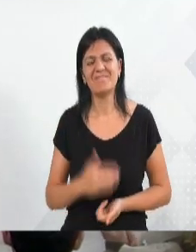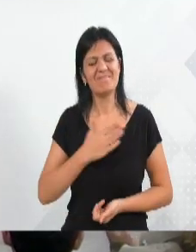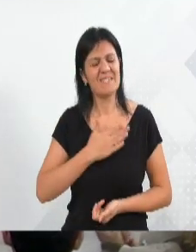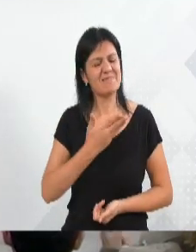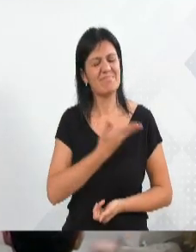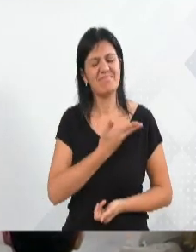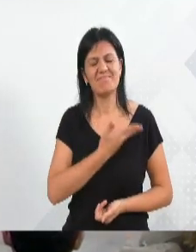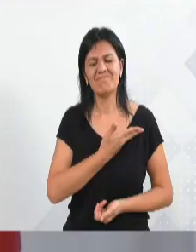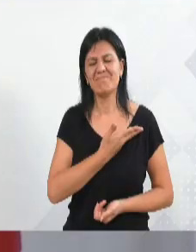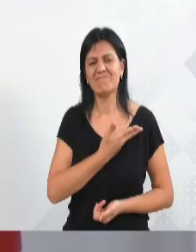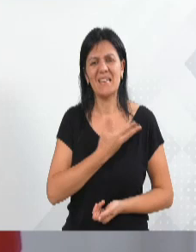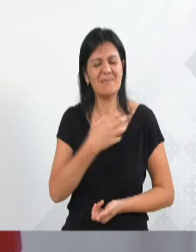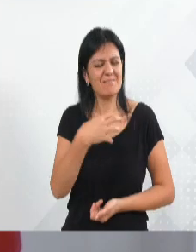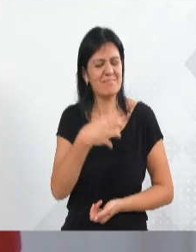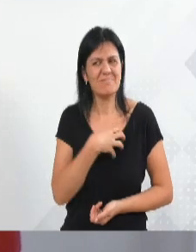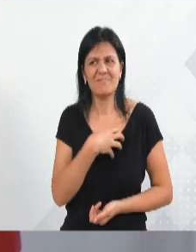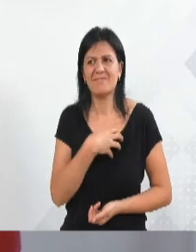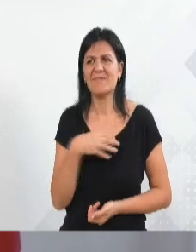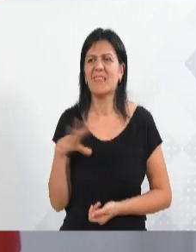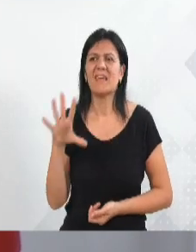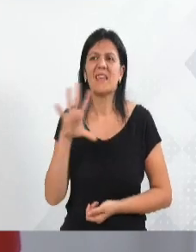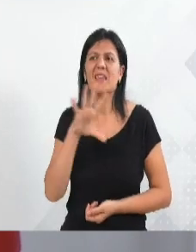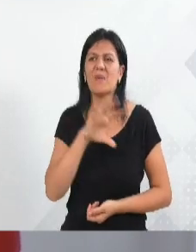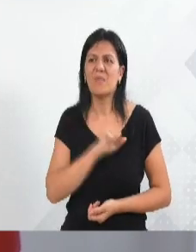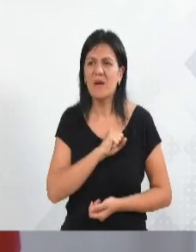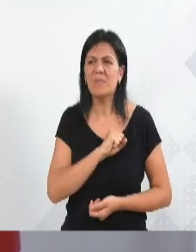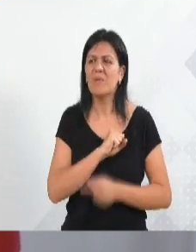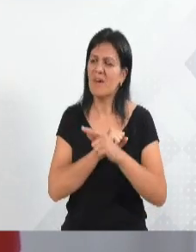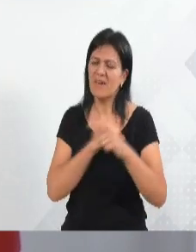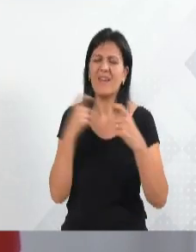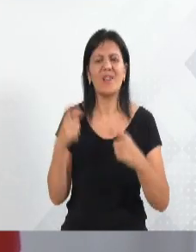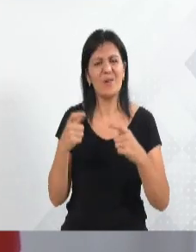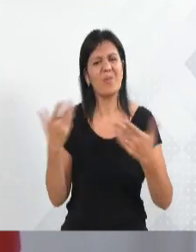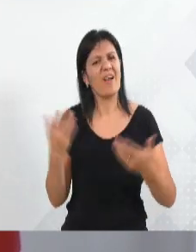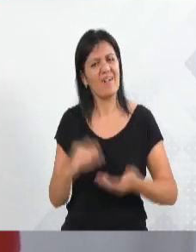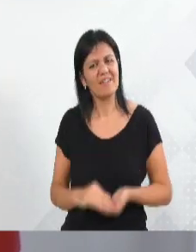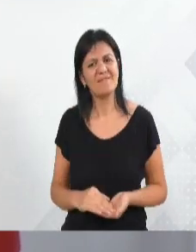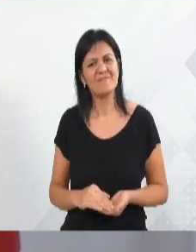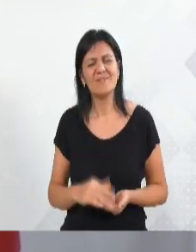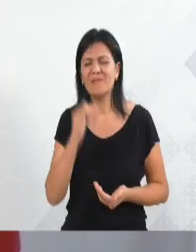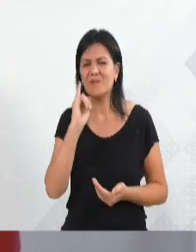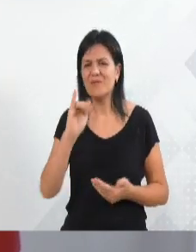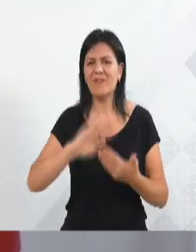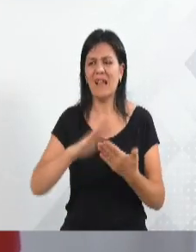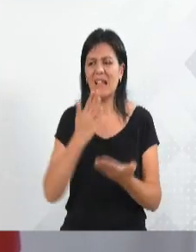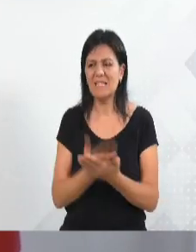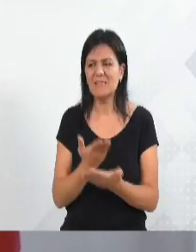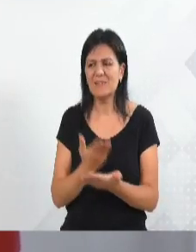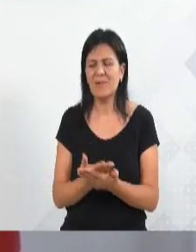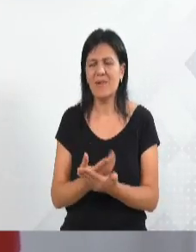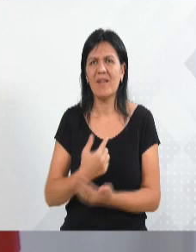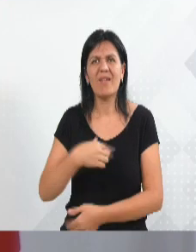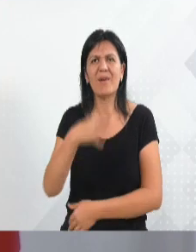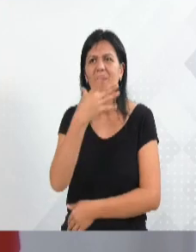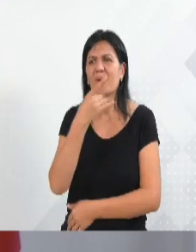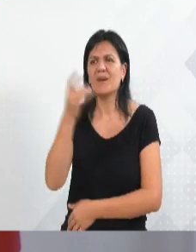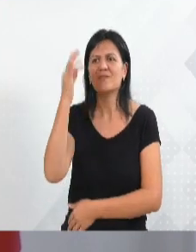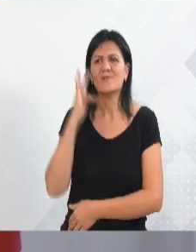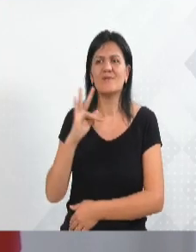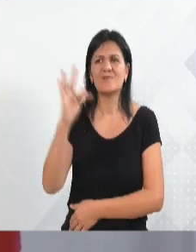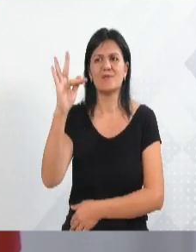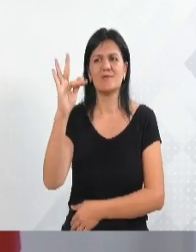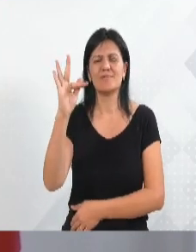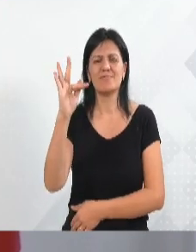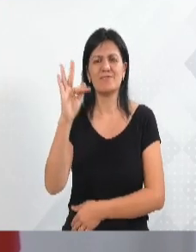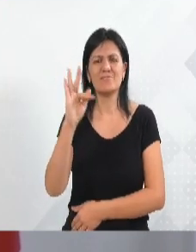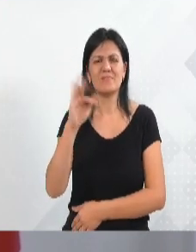Colégio é meu coração, gente. Eu amo de paixão aquilo lá. Amo mesmo. Então, quando falo de colégio, eu acho que é o futuro. Nós estamos